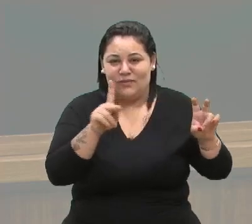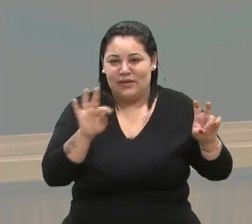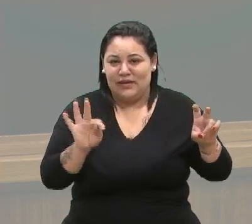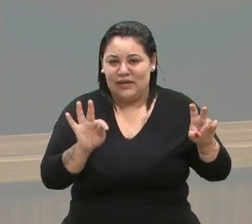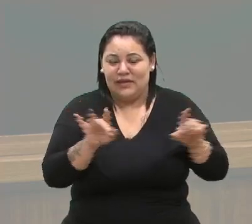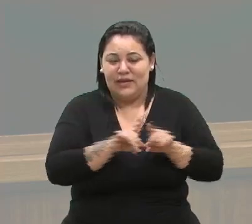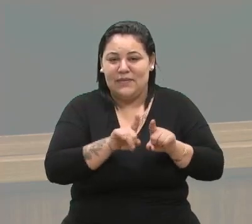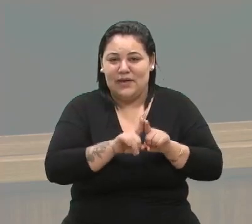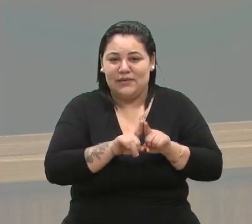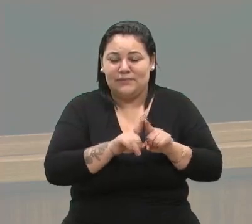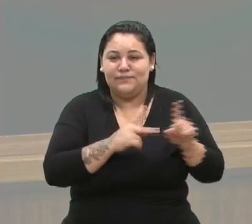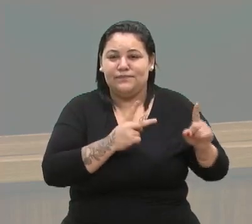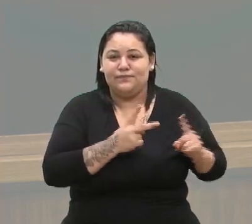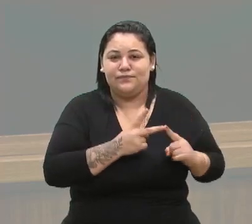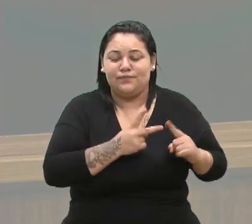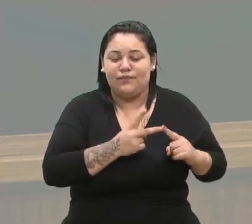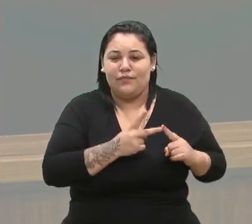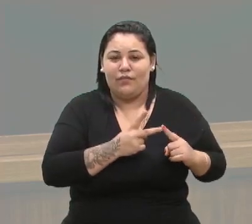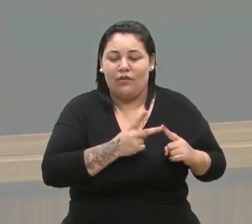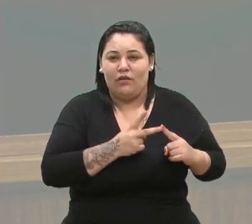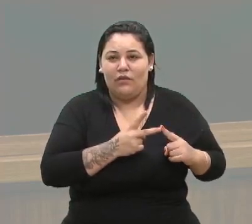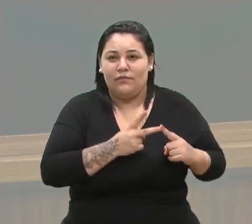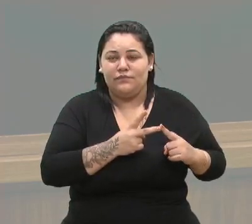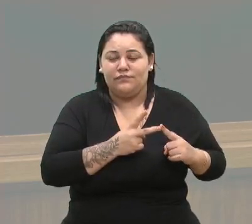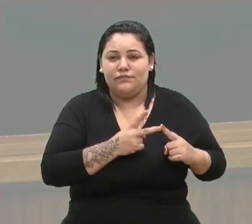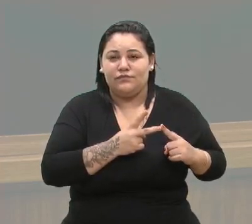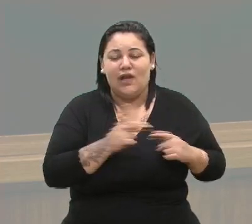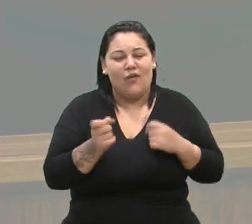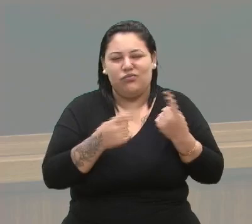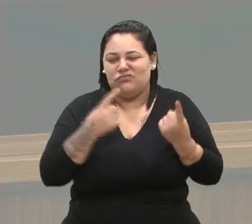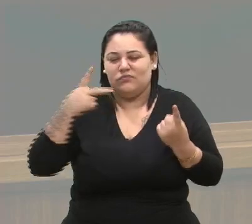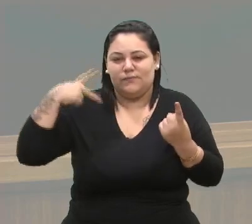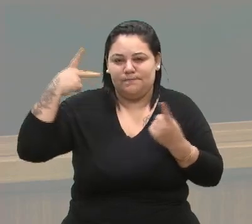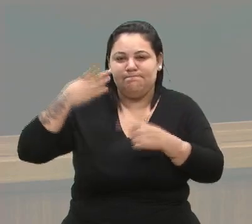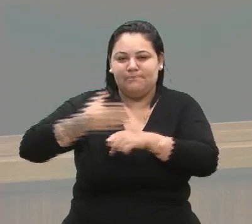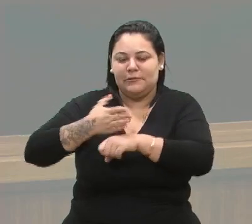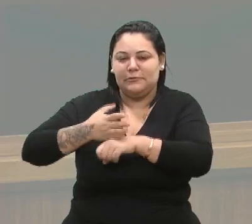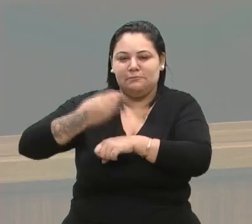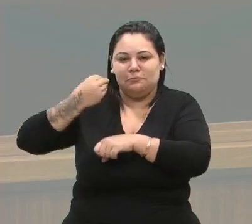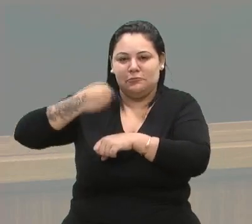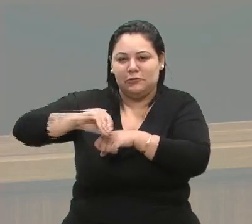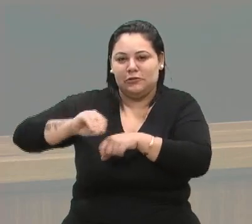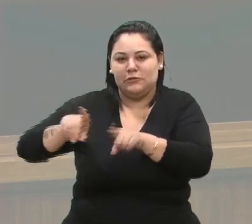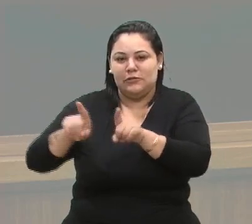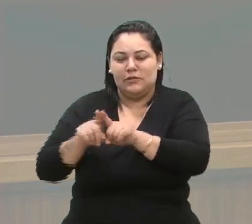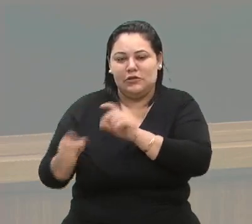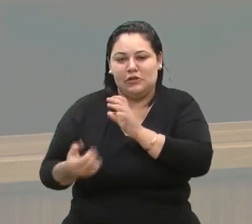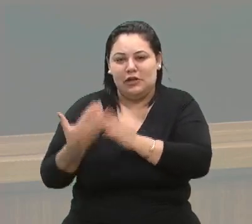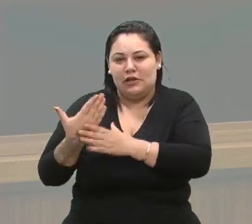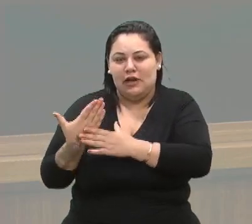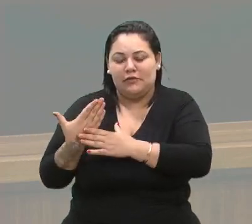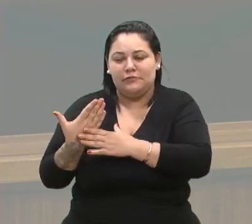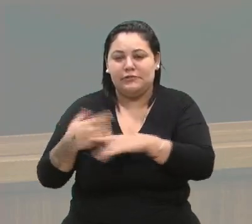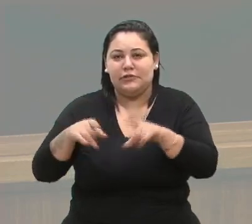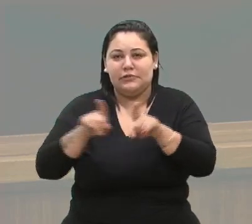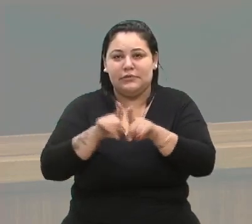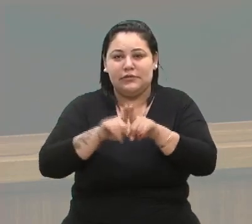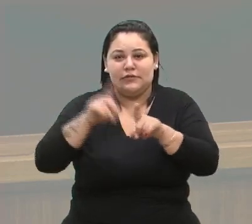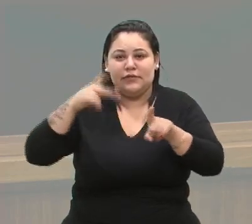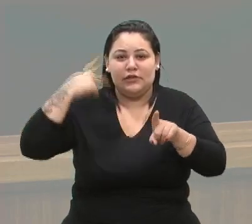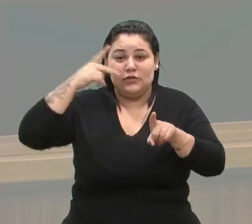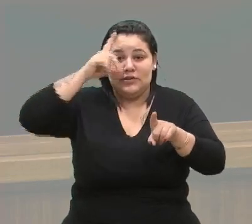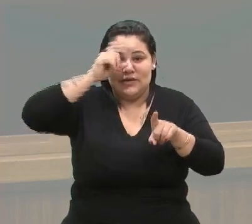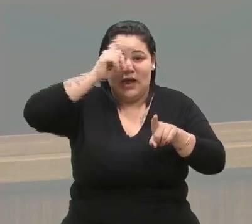mais alguns vereadores, também pelo vereador Escal, com a outra